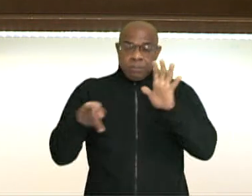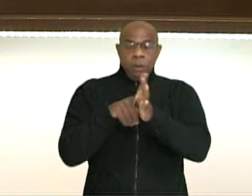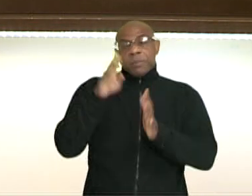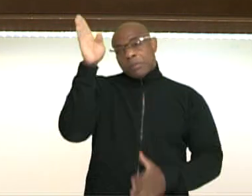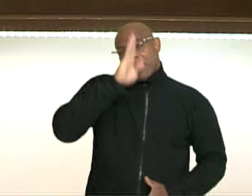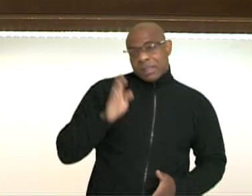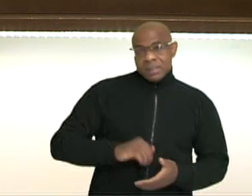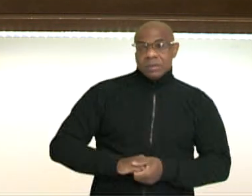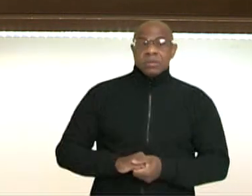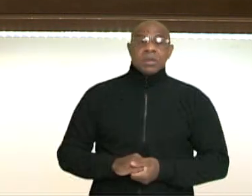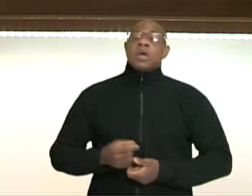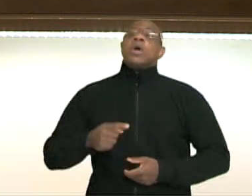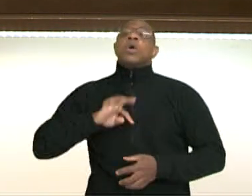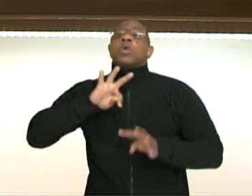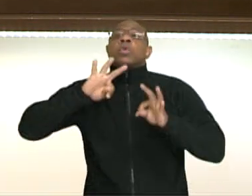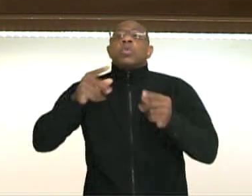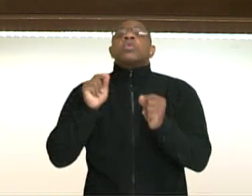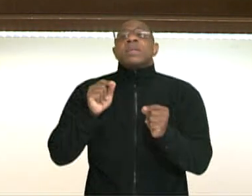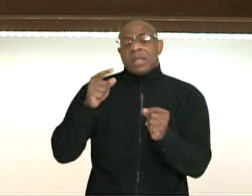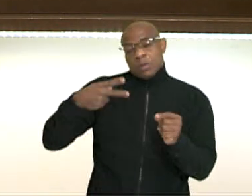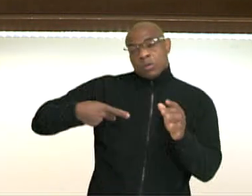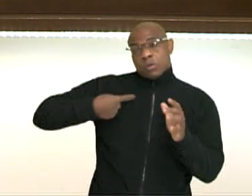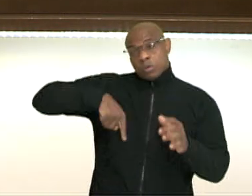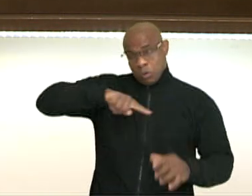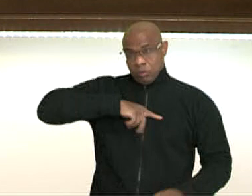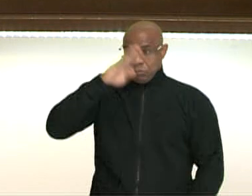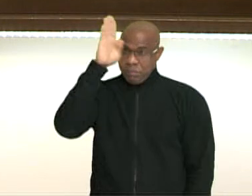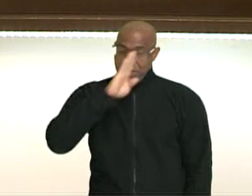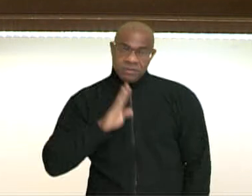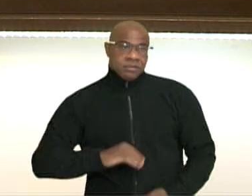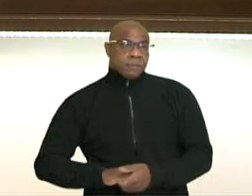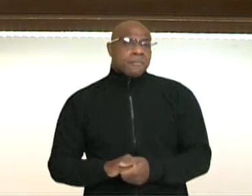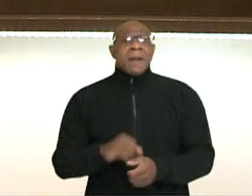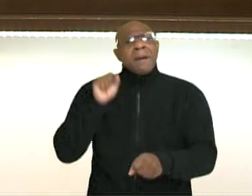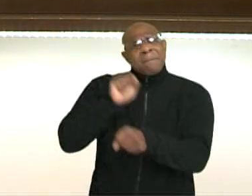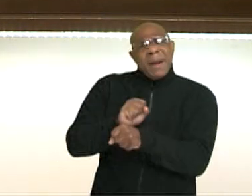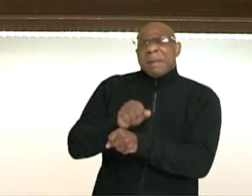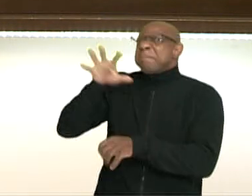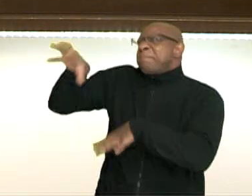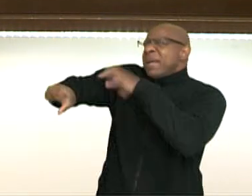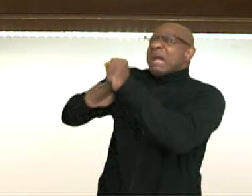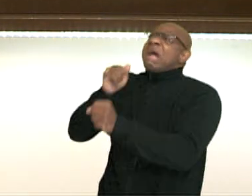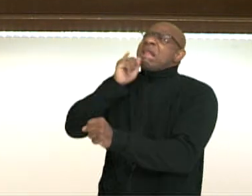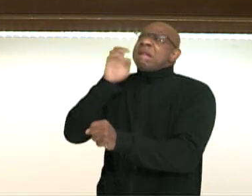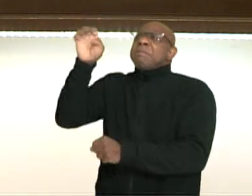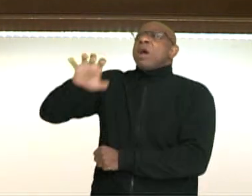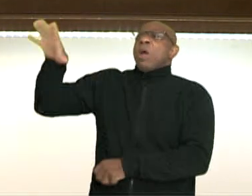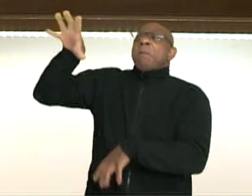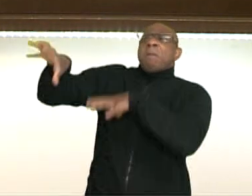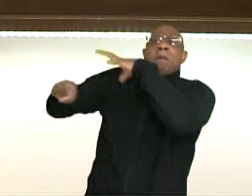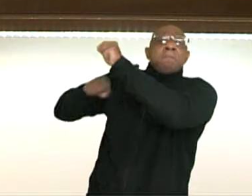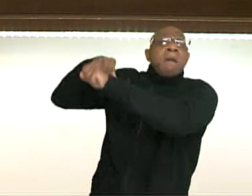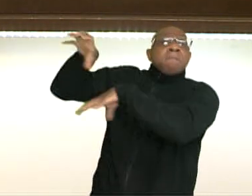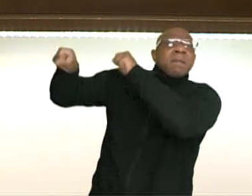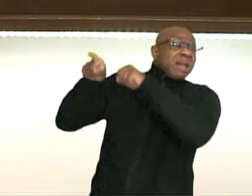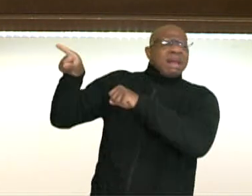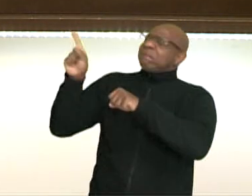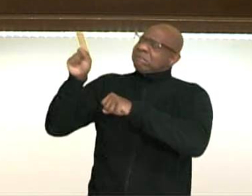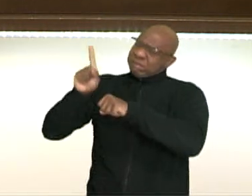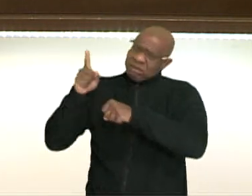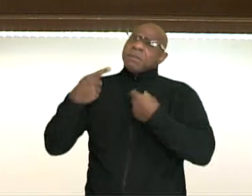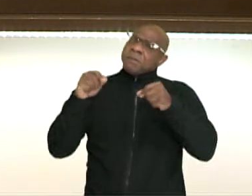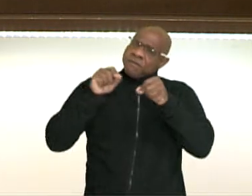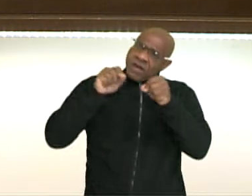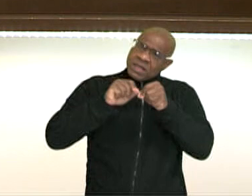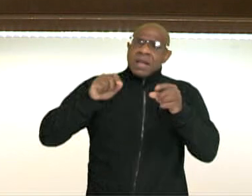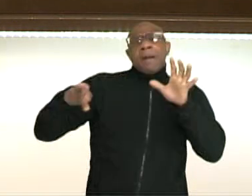que é nosso para valorizar, né? Parando de pegar modelos, né, europeus, enfim, de outros países para fazer